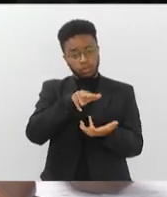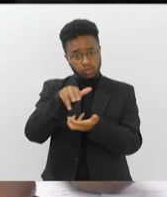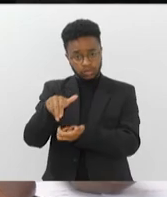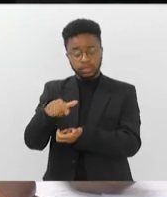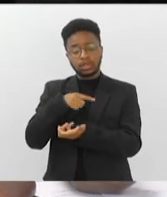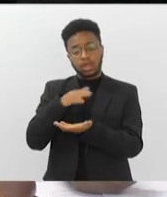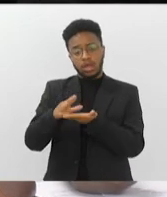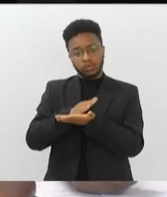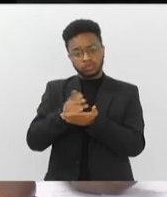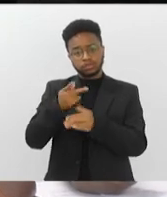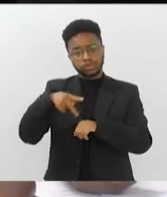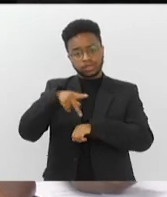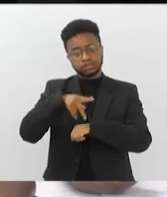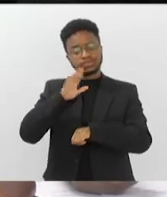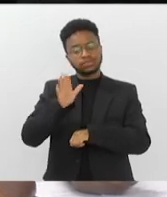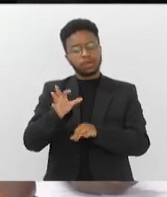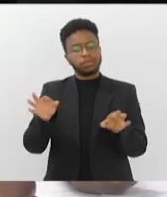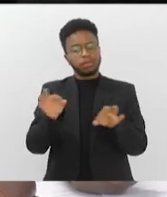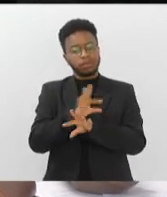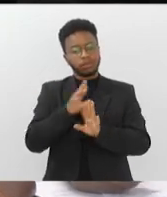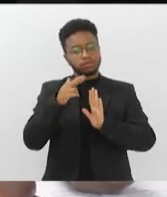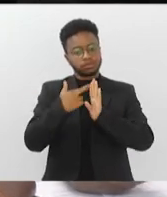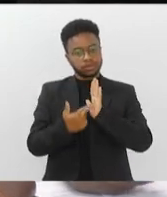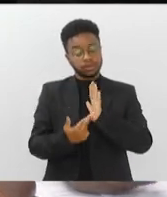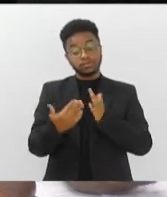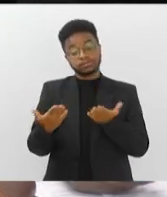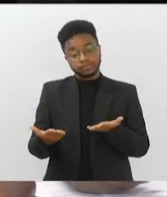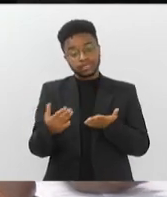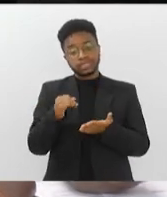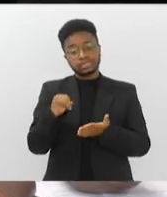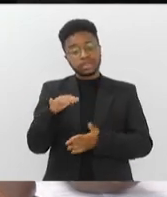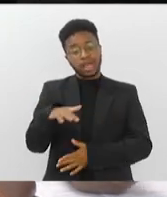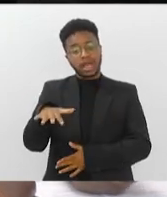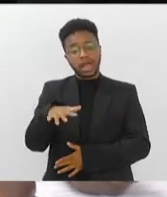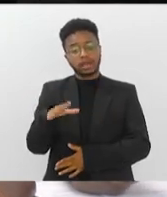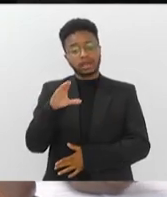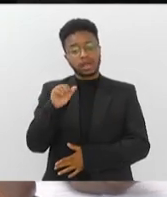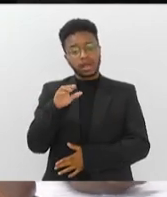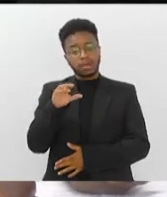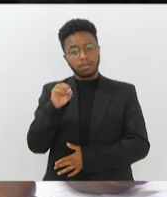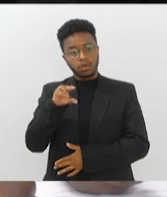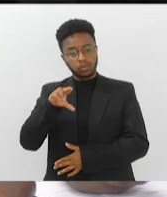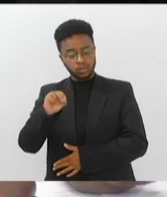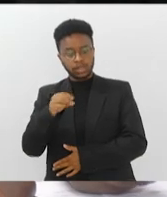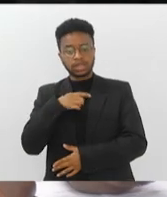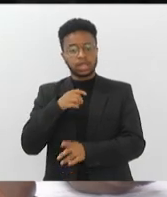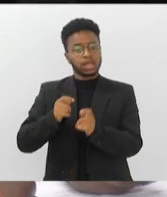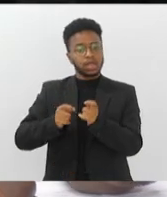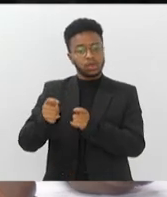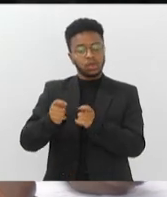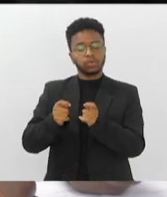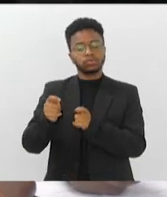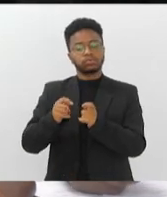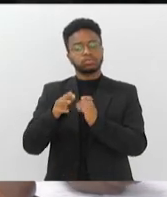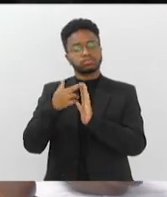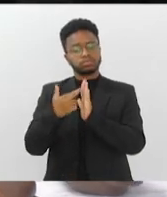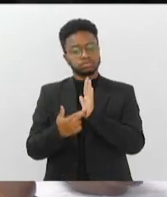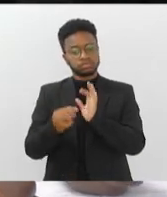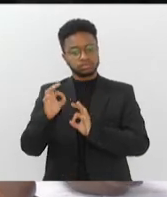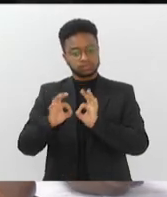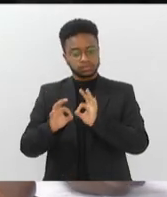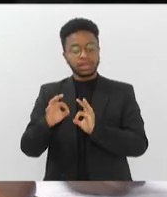está regulado. Então, quando o mercado de carbono está regulado, as empresas se sentem mais à vontade de